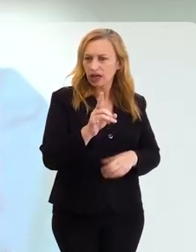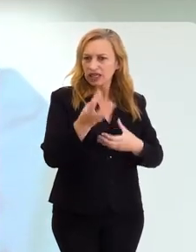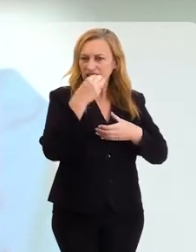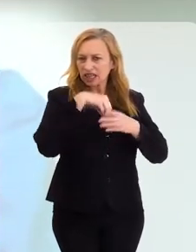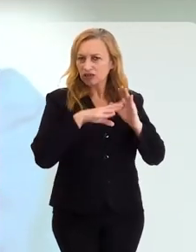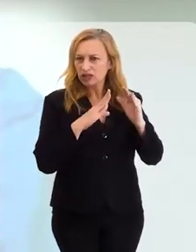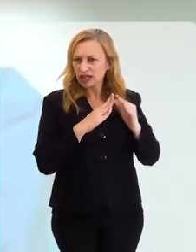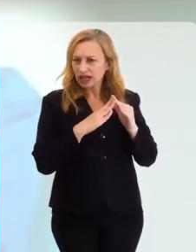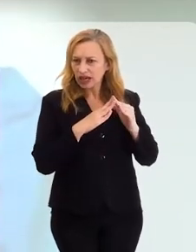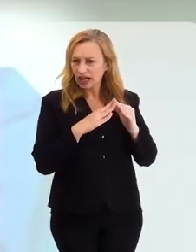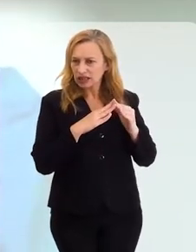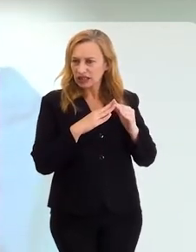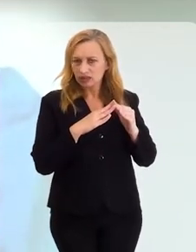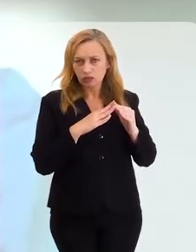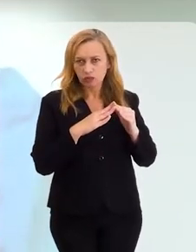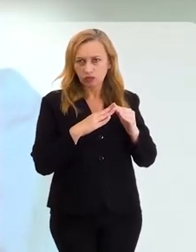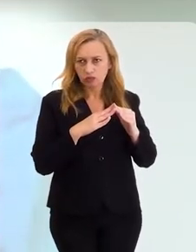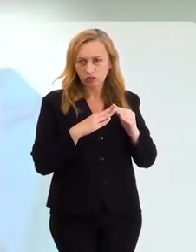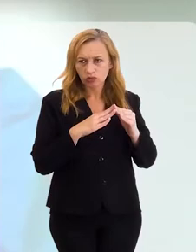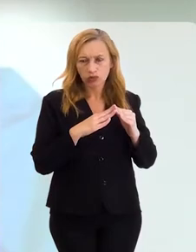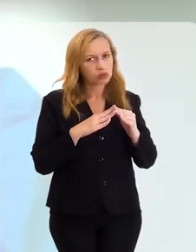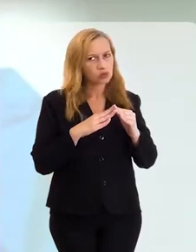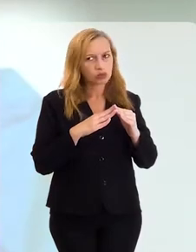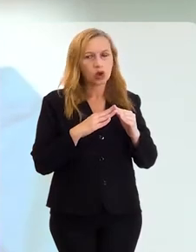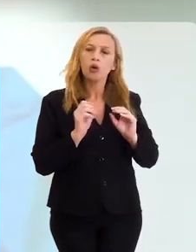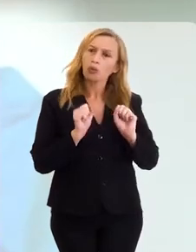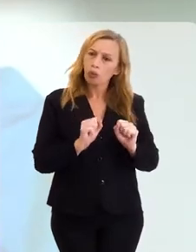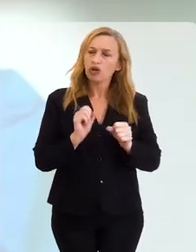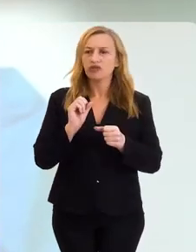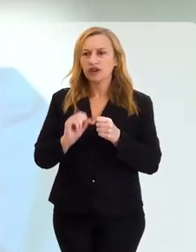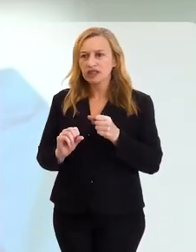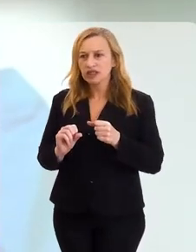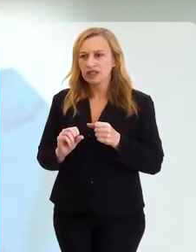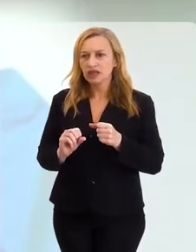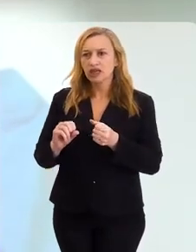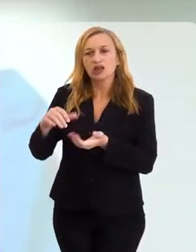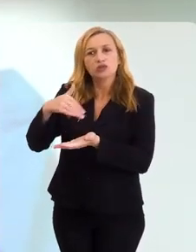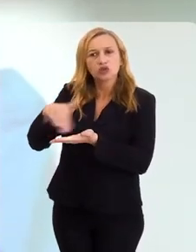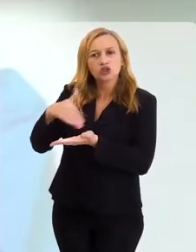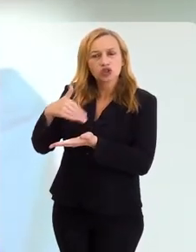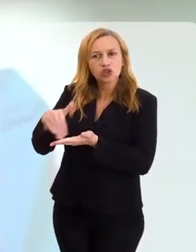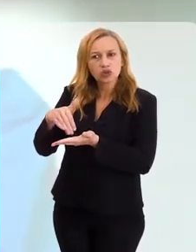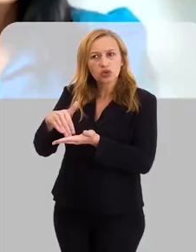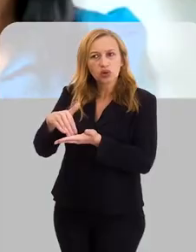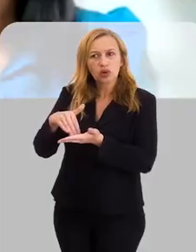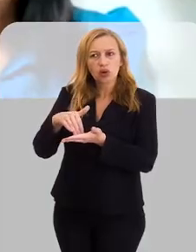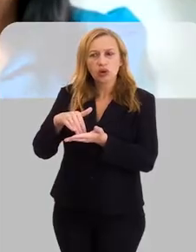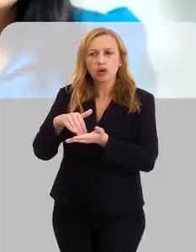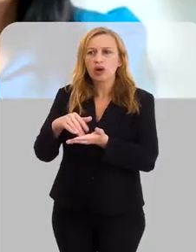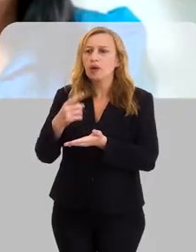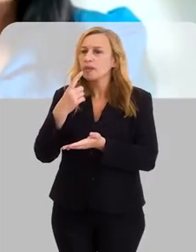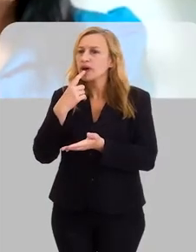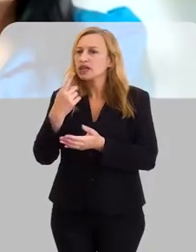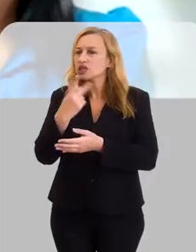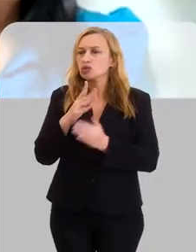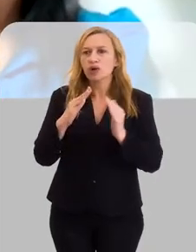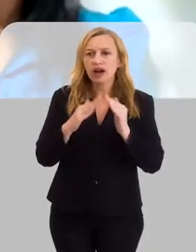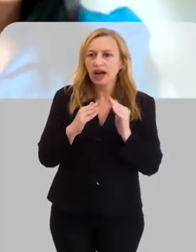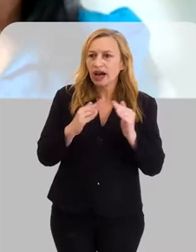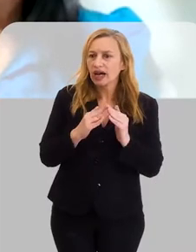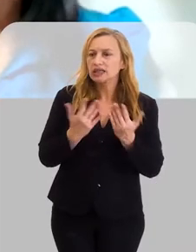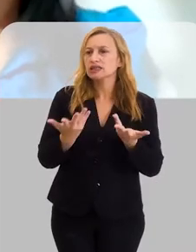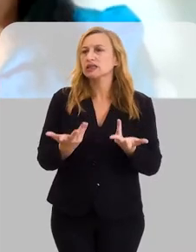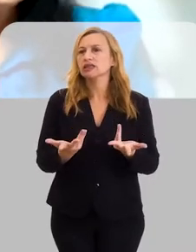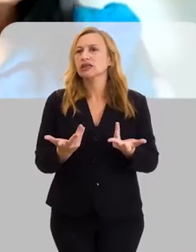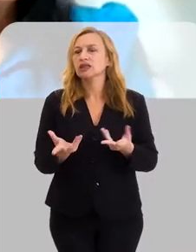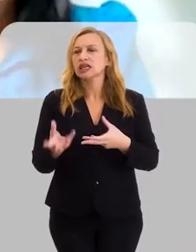tipicamente feito dentro de casa do indivíduo, da casa dele, da residência dele. Ele pode ser feito em escritórios virtuais mais